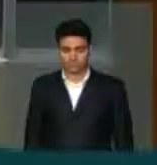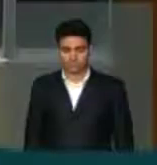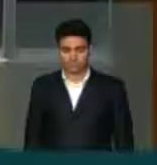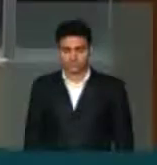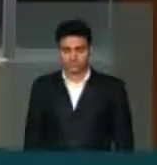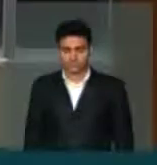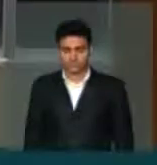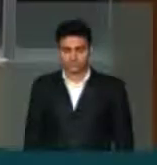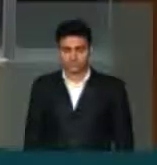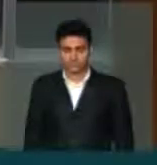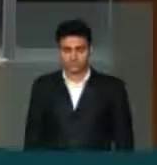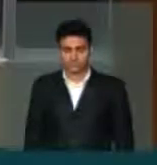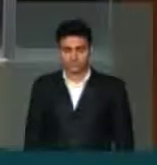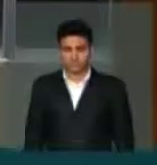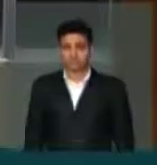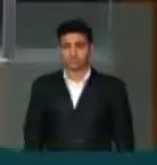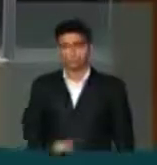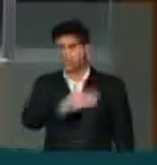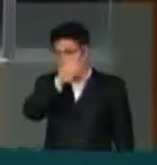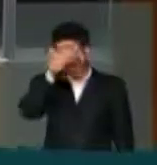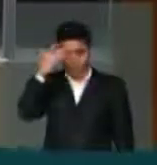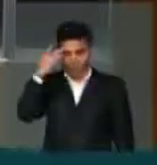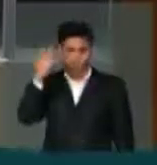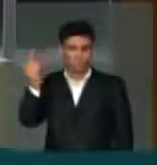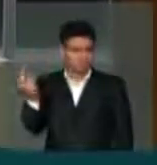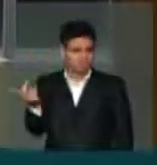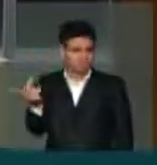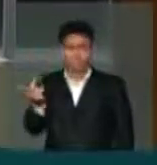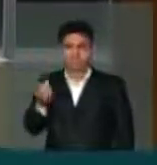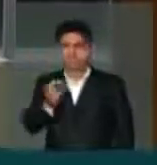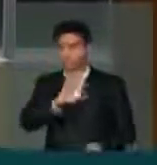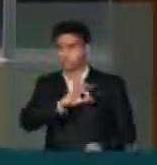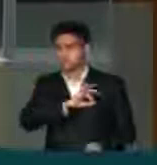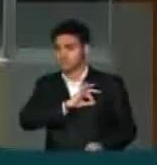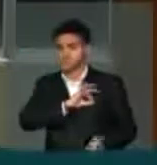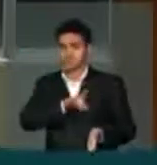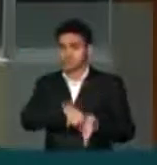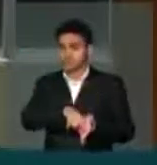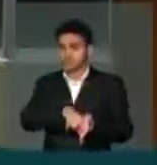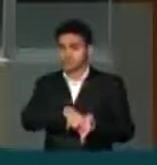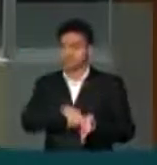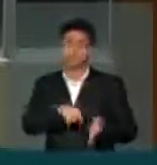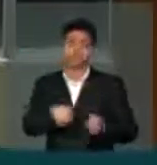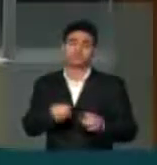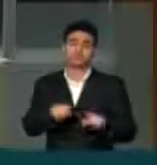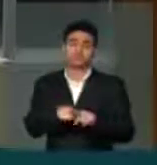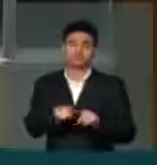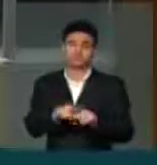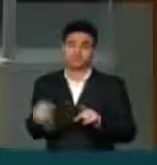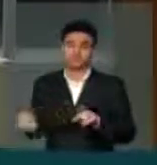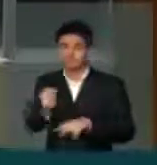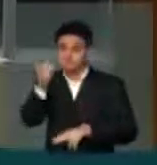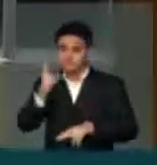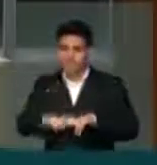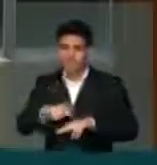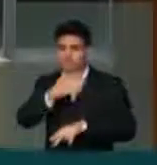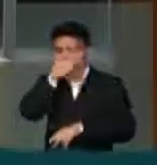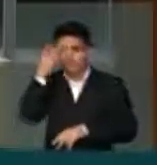das autoridades competentes que investiguem e punam aqueles que